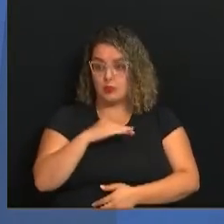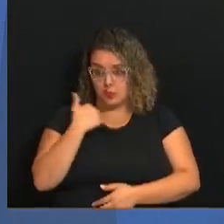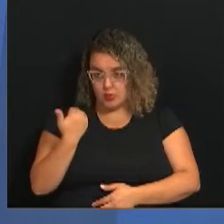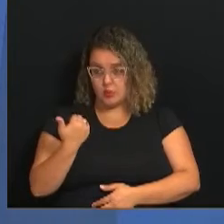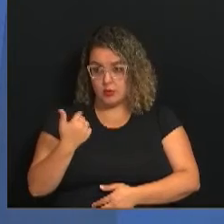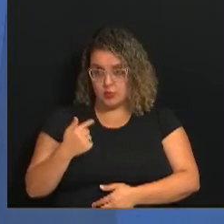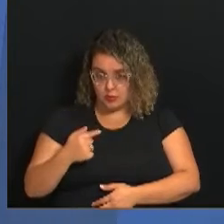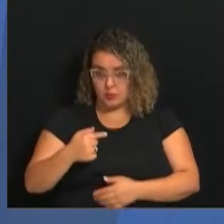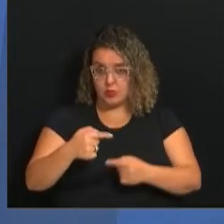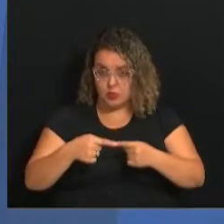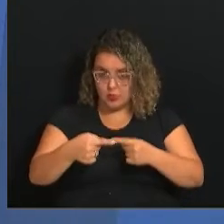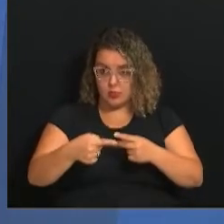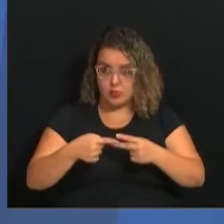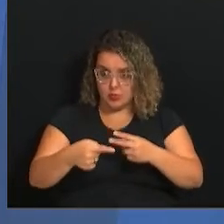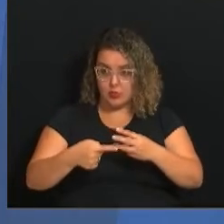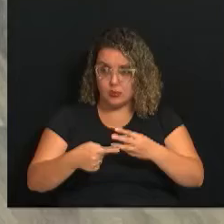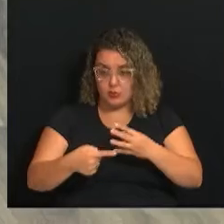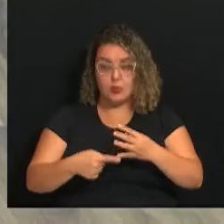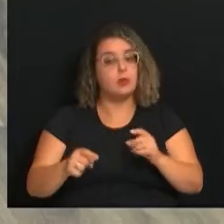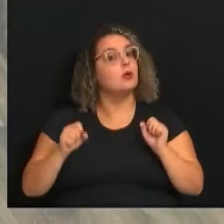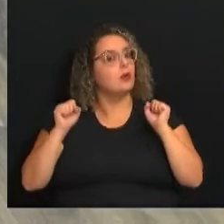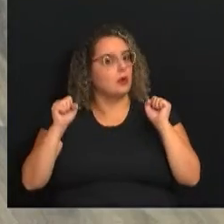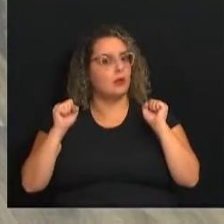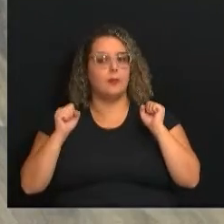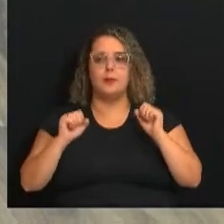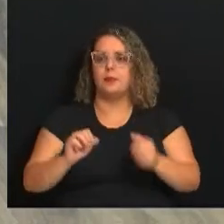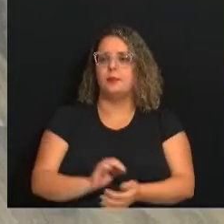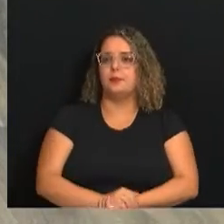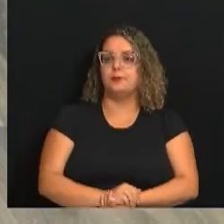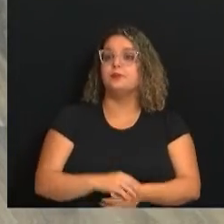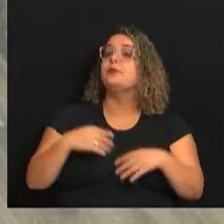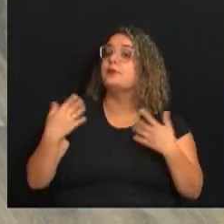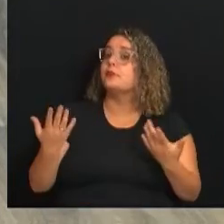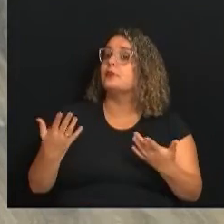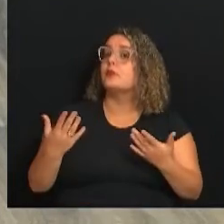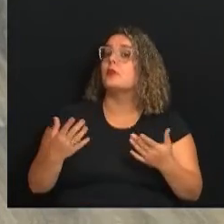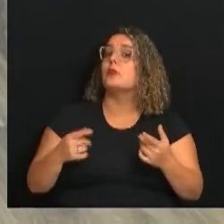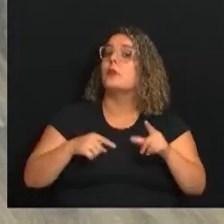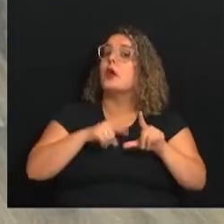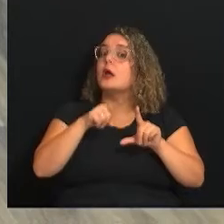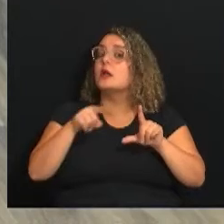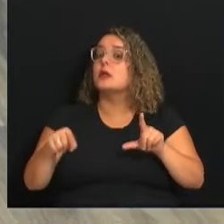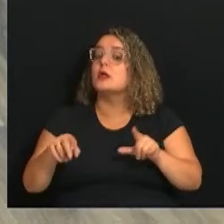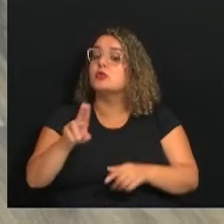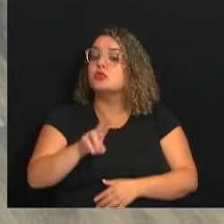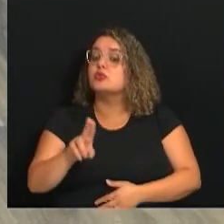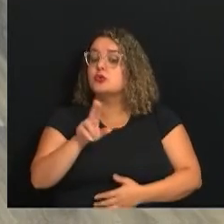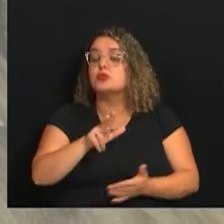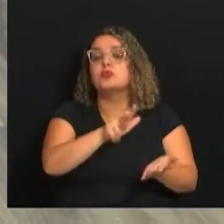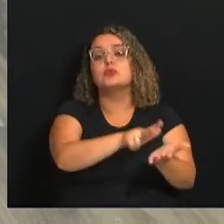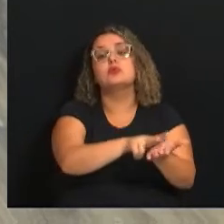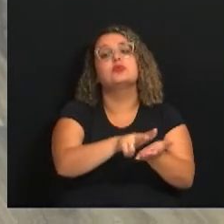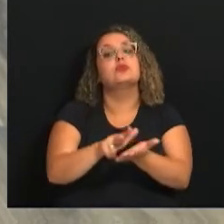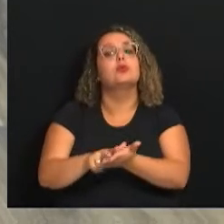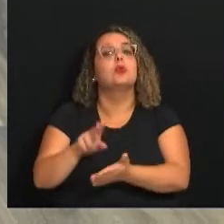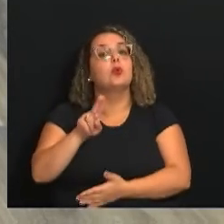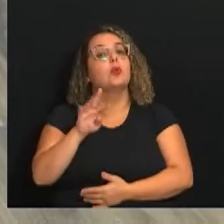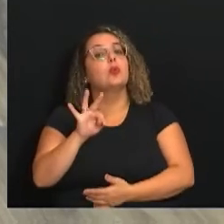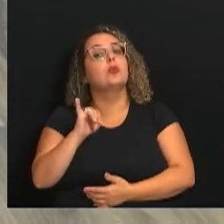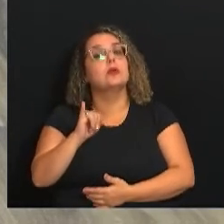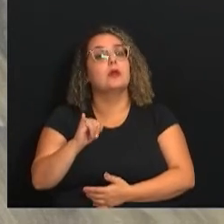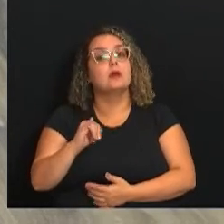à Covid, Valinhos, 454, Itatiba, 353, Paulínia,